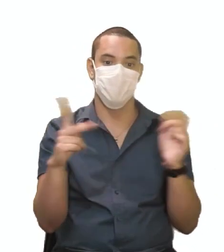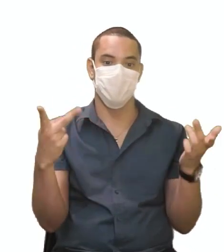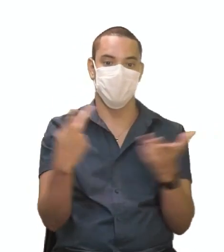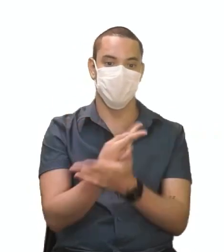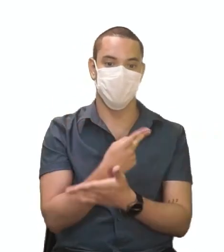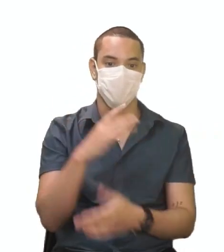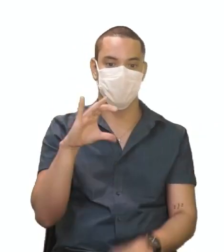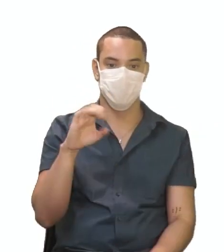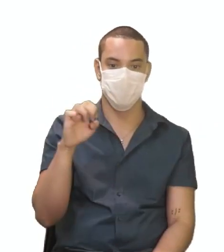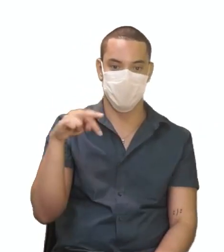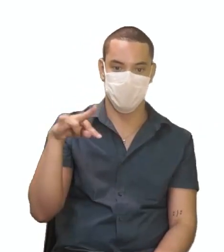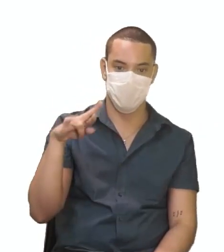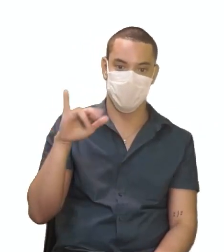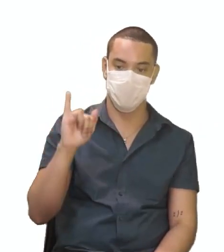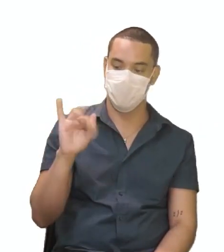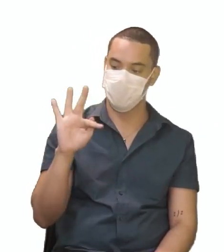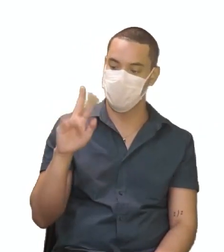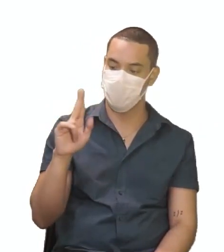na força